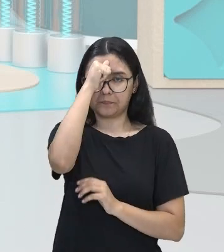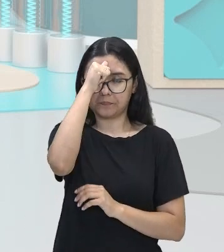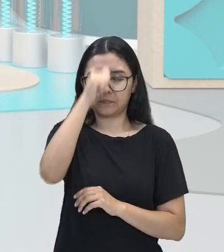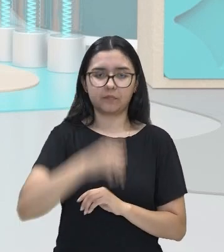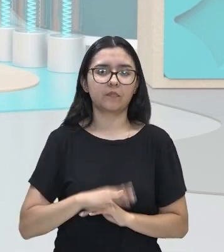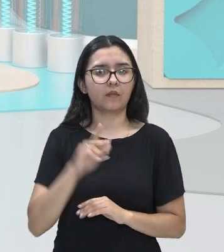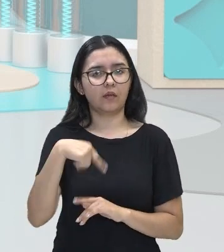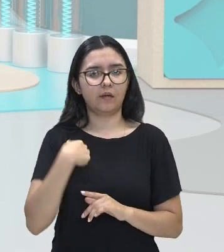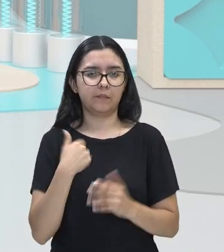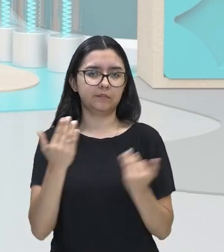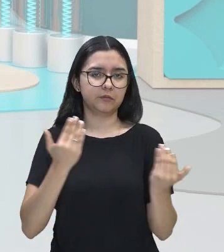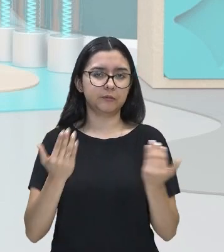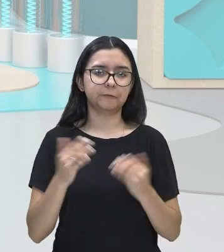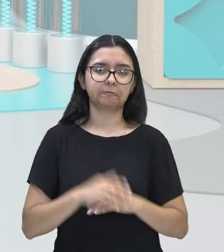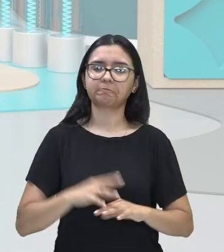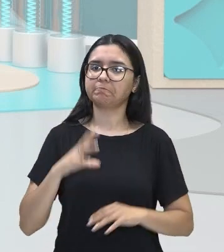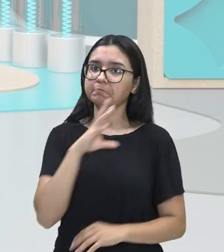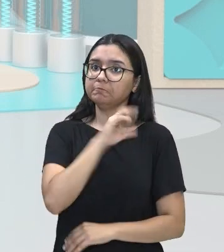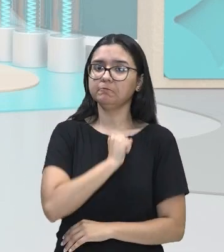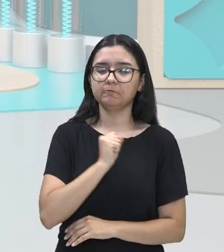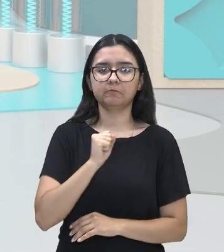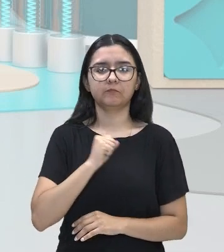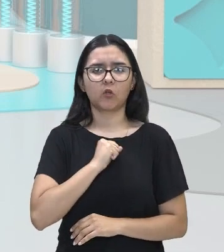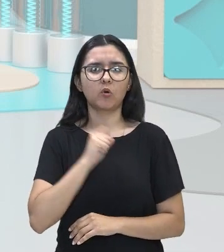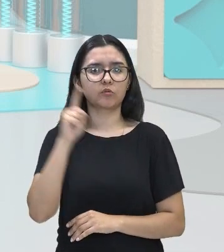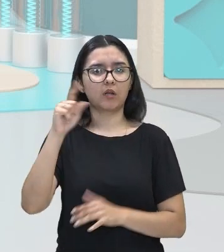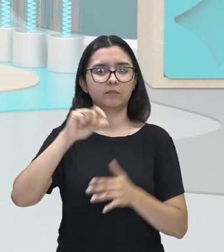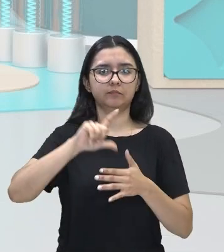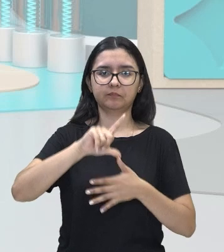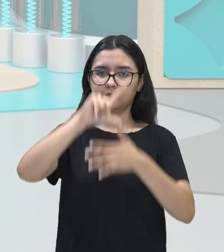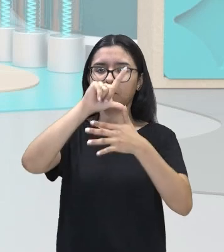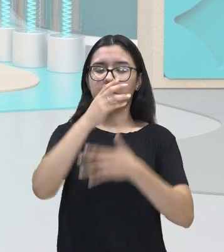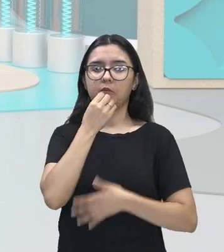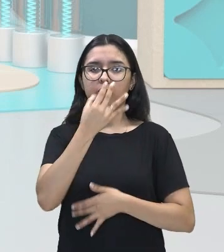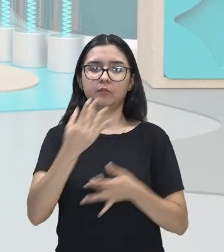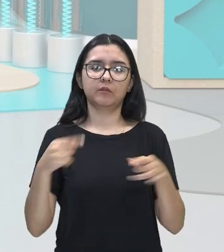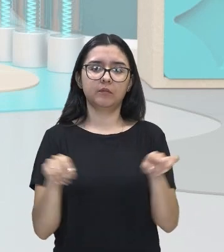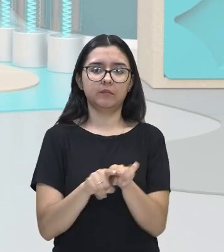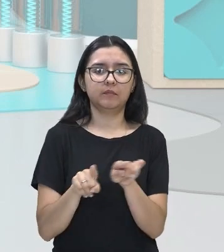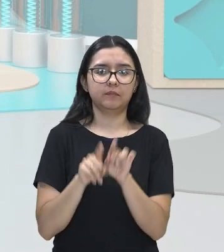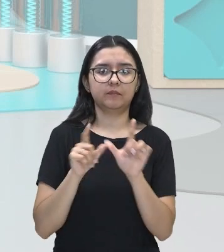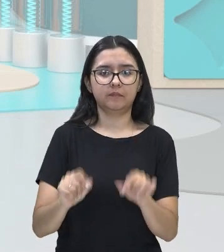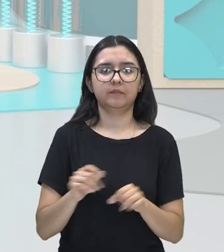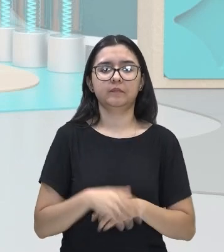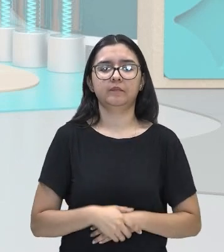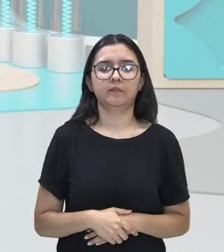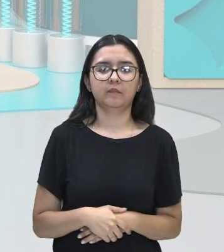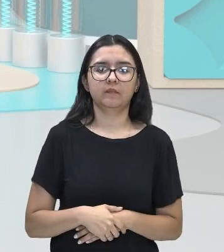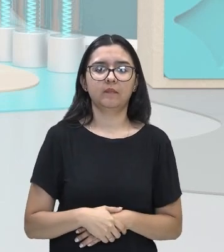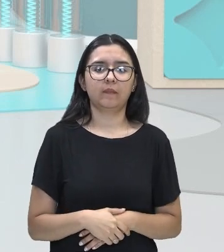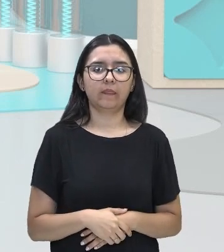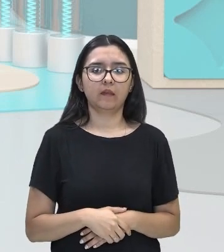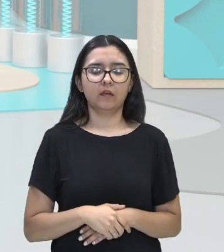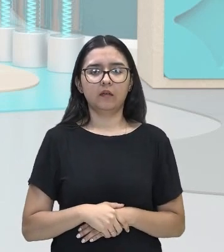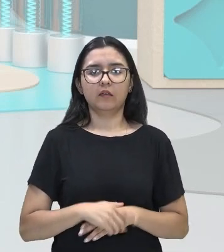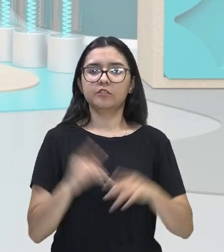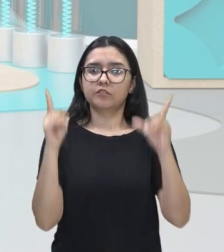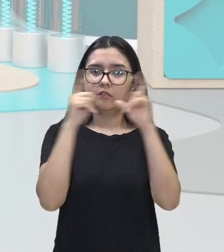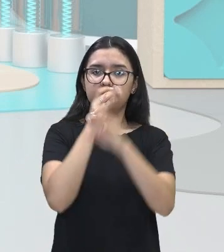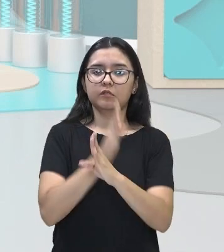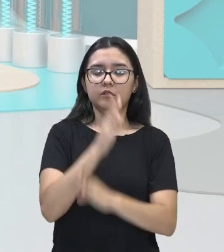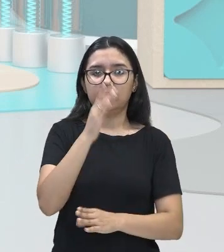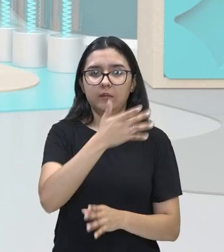mais ou menos isso. E eles amam, eles gostam, para eles é muito bom, e é quase que incomum você encontrar um latino,